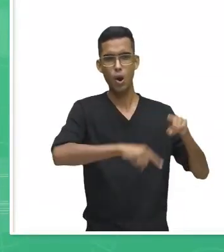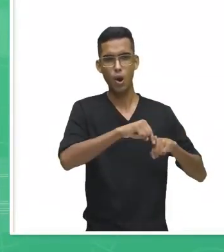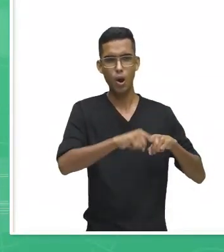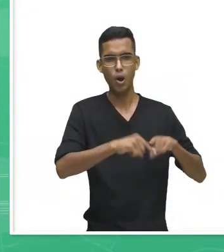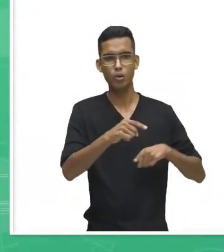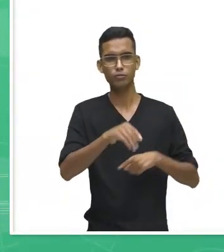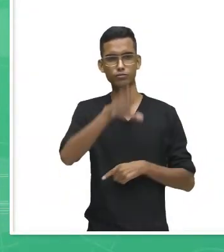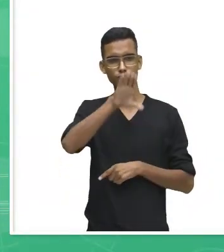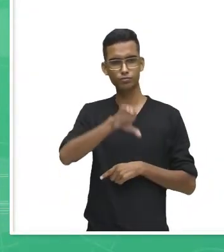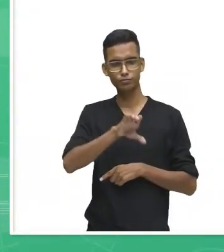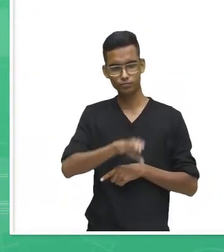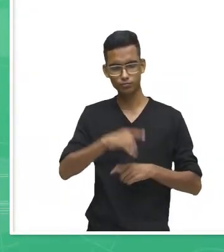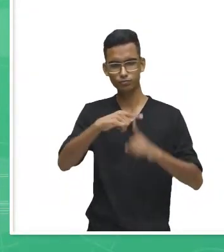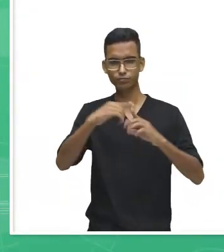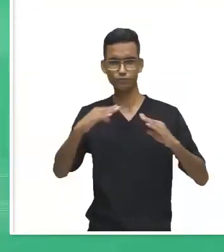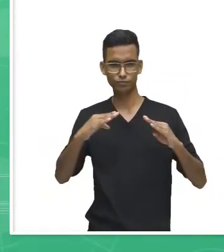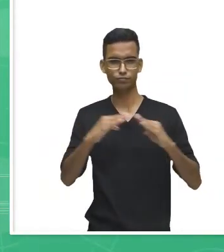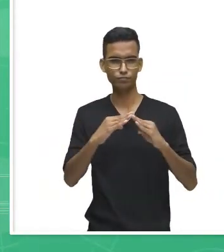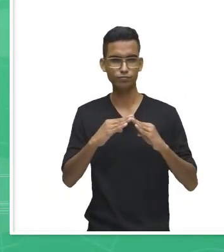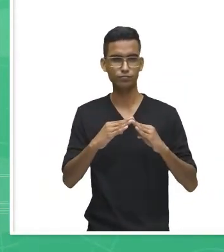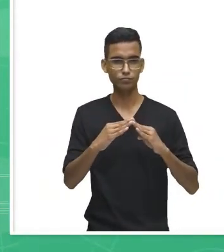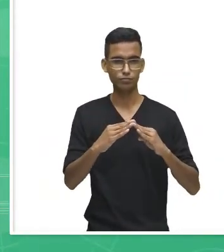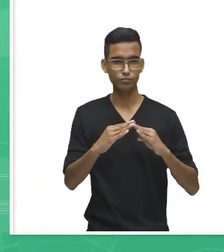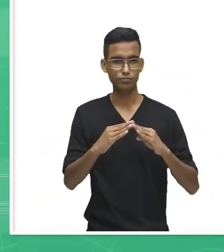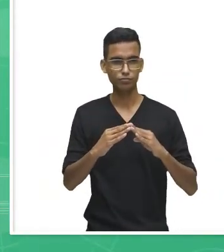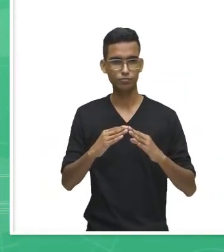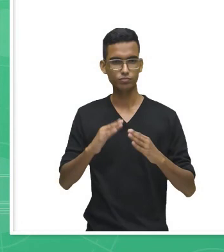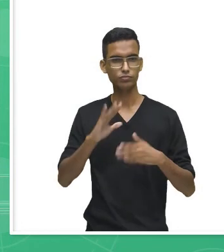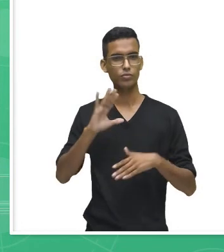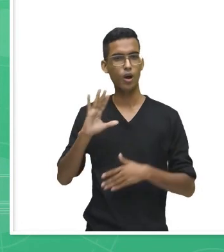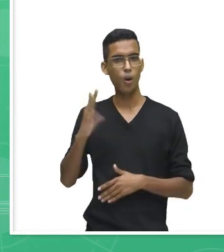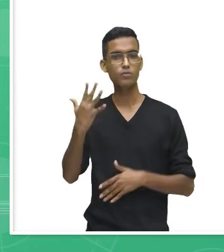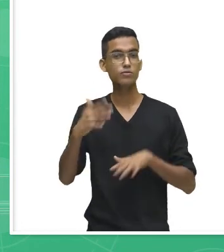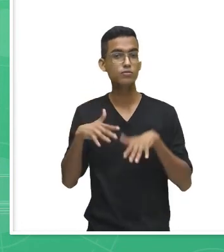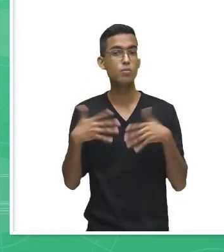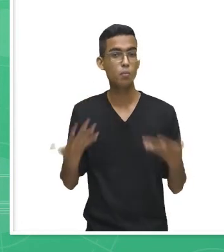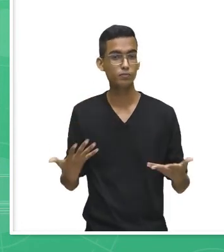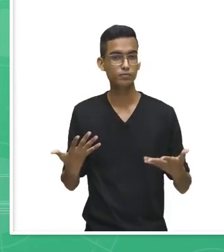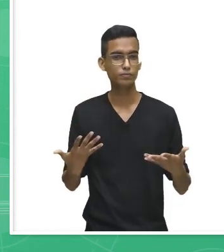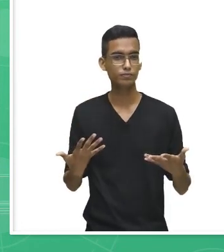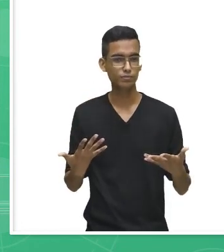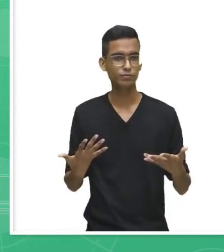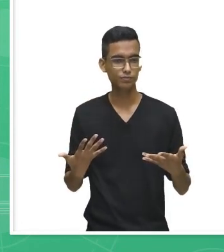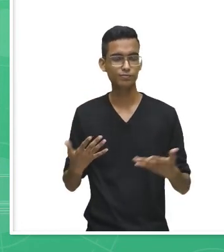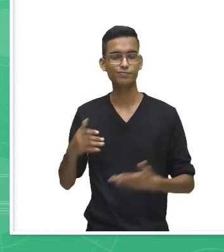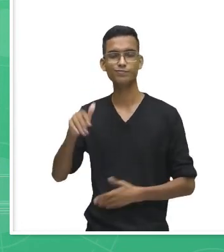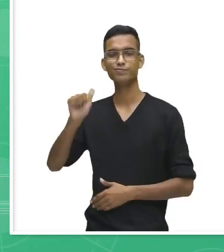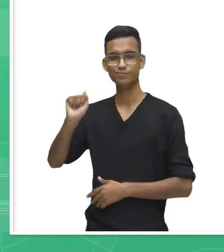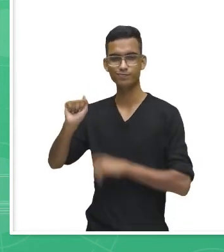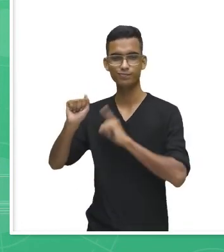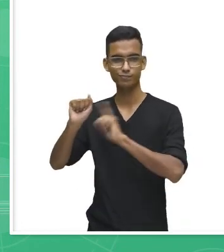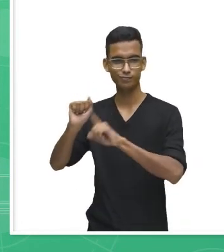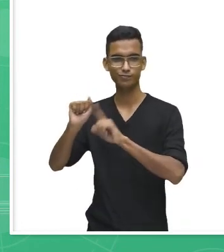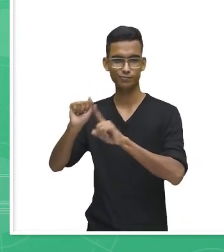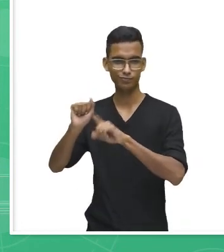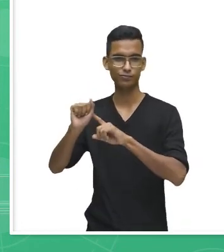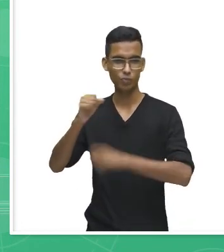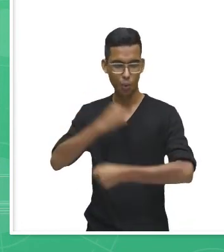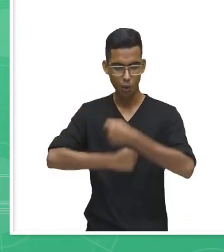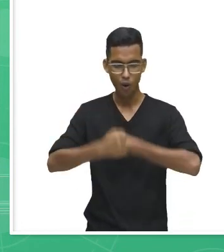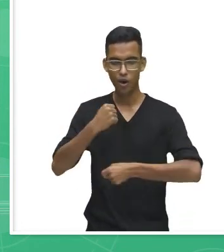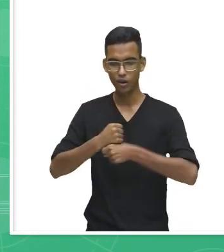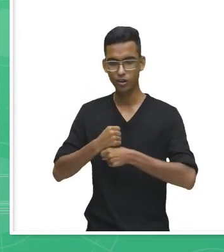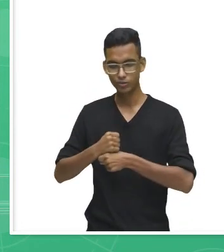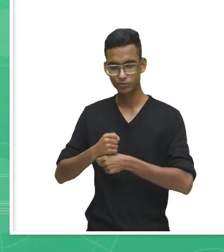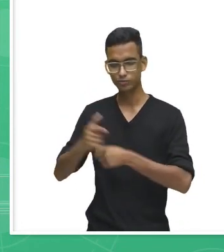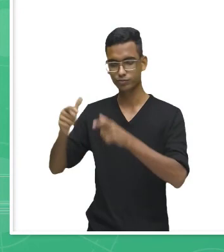da França, 14 de julho, o ano da queda da Bastilha, aquela prisão para